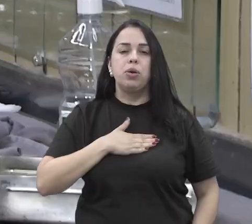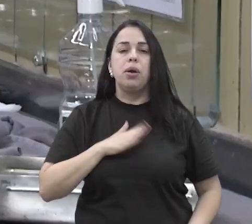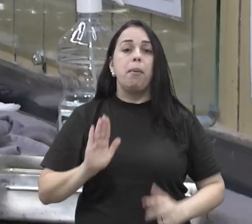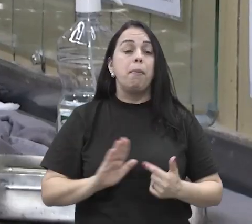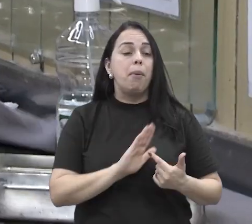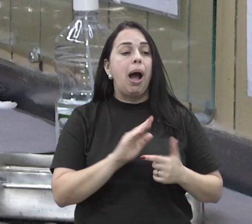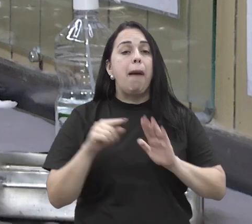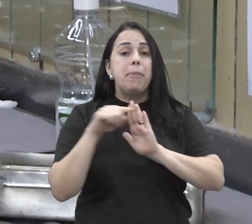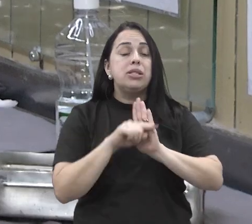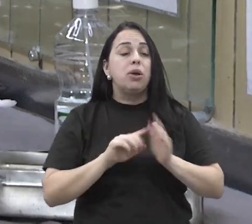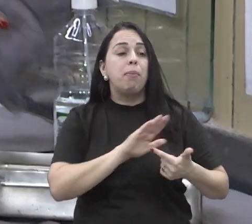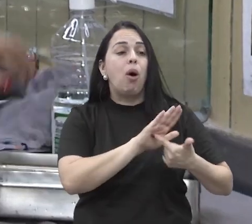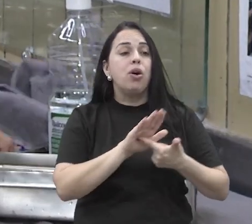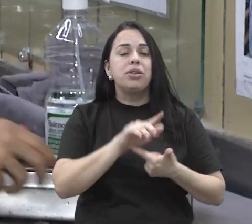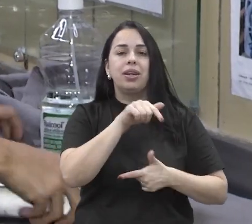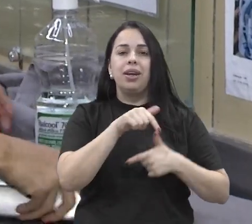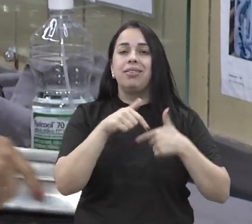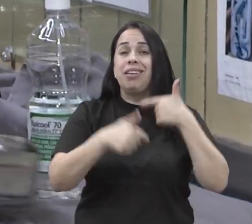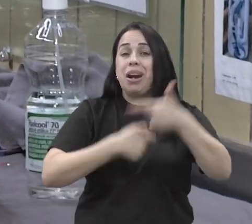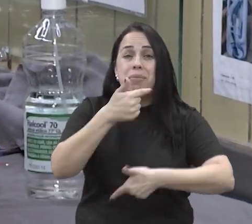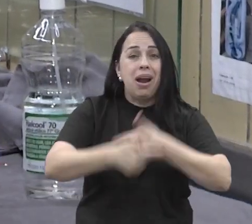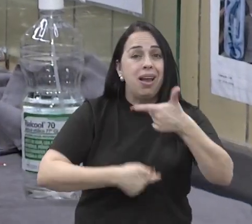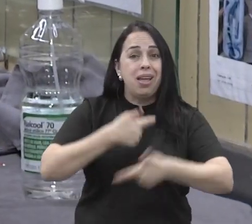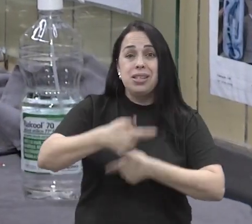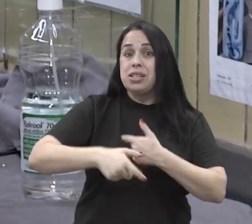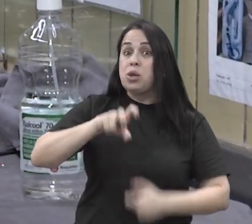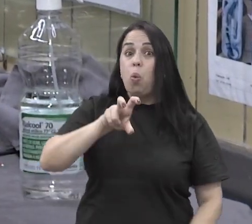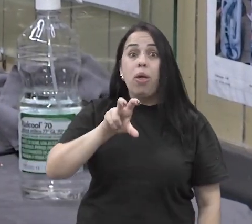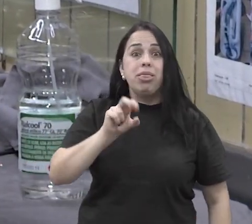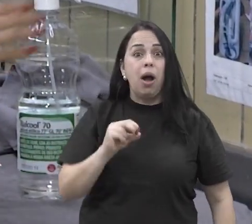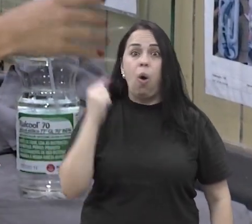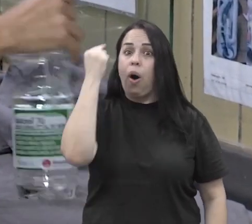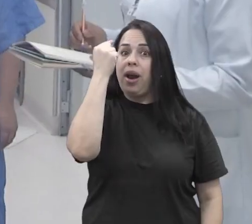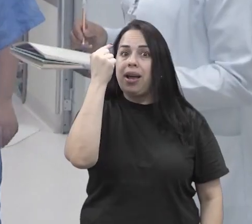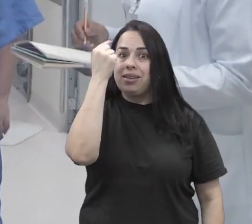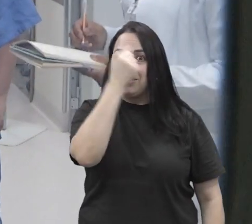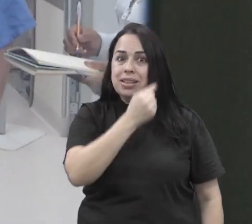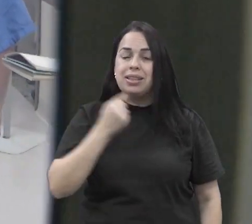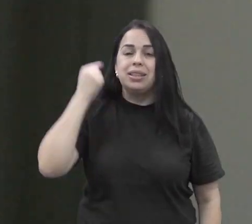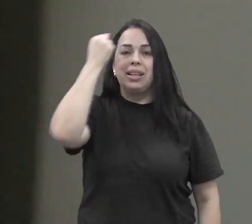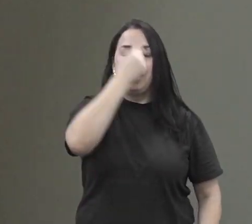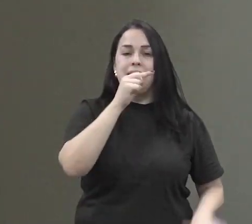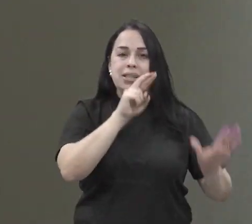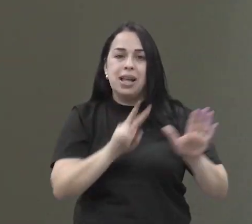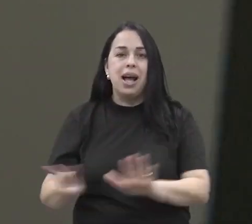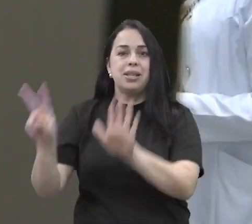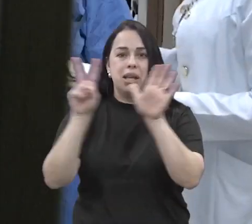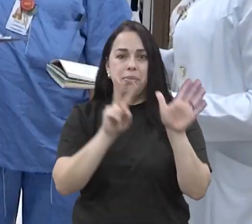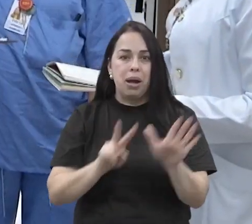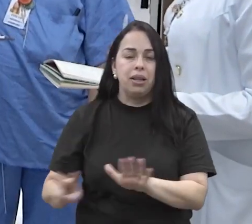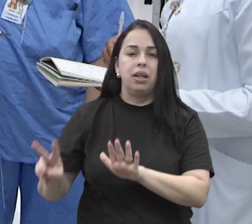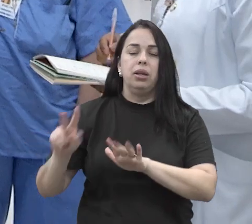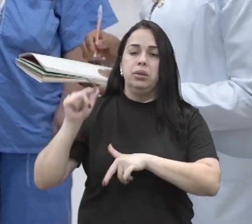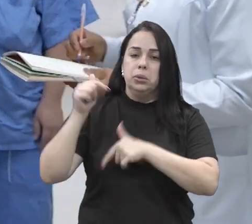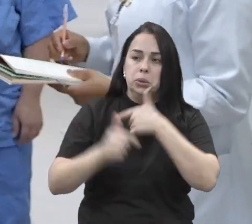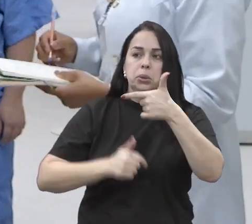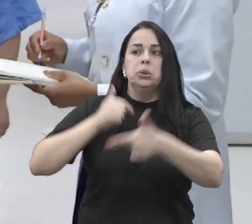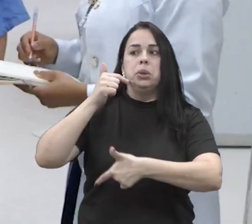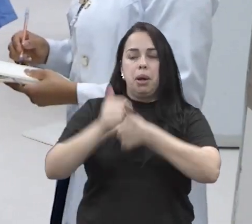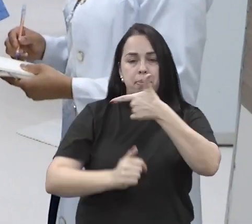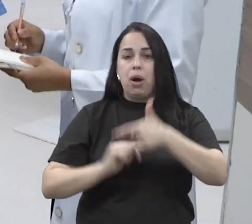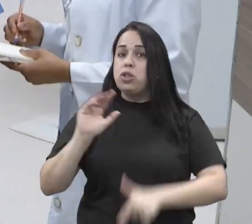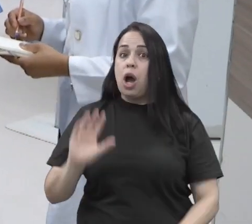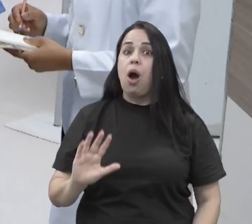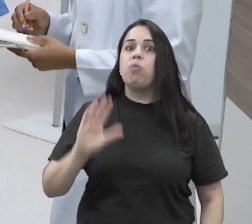que os profissionais de saúde estão trabalhando mais de 50 horas semanais. A rotina, muitas vezes exaustiva,